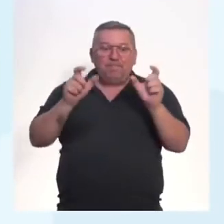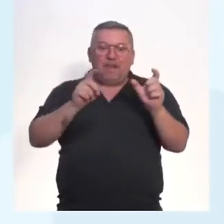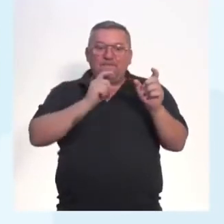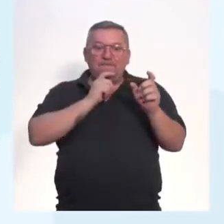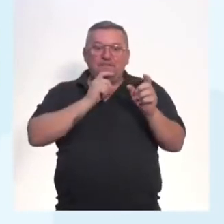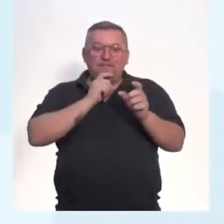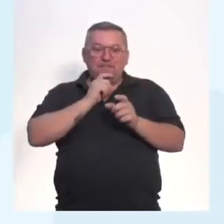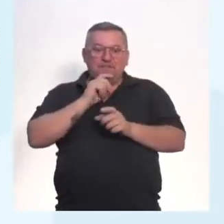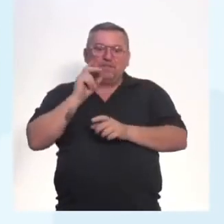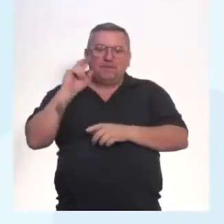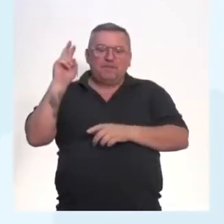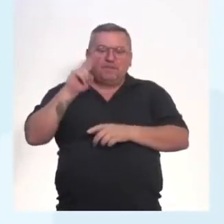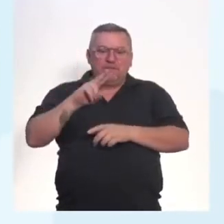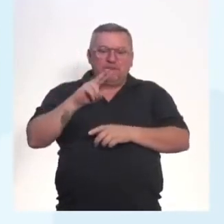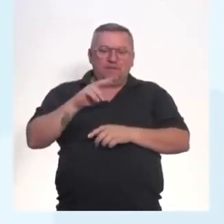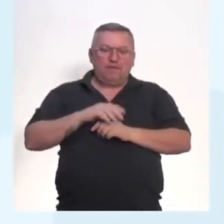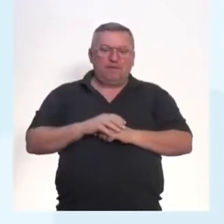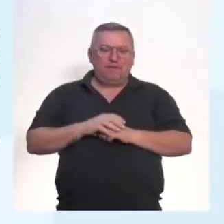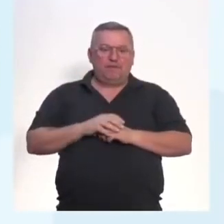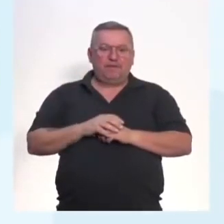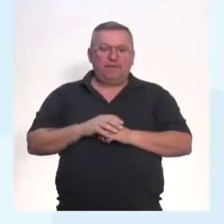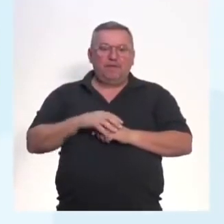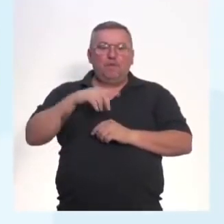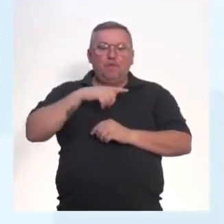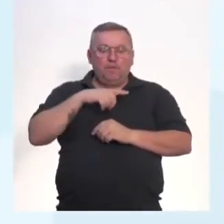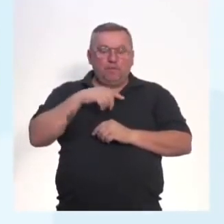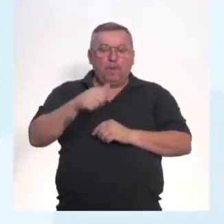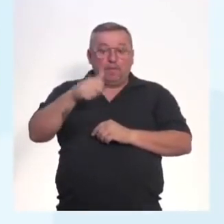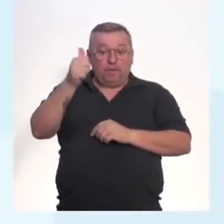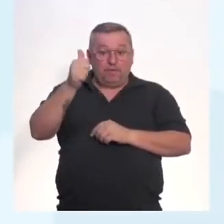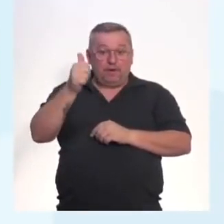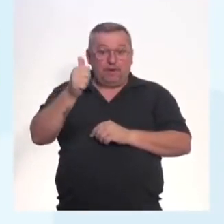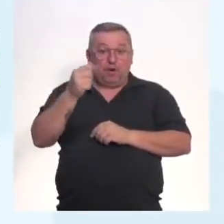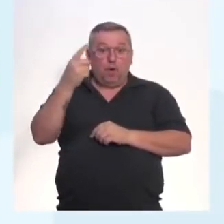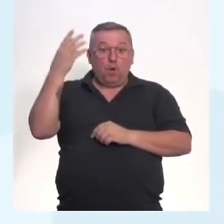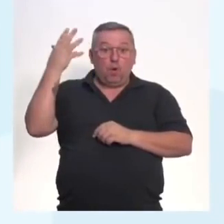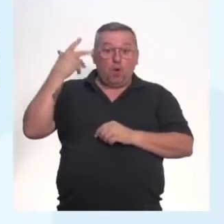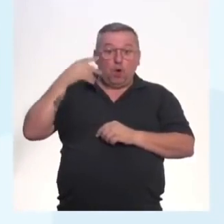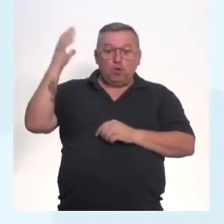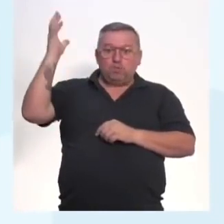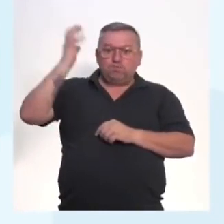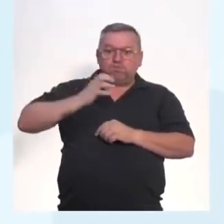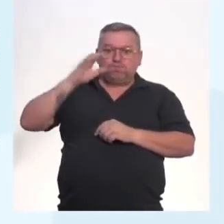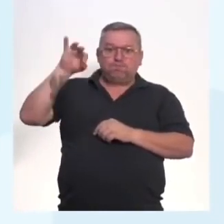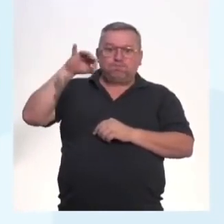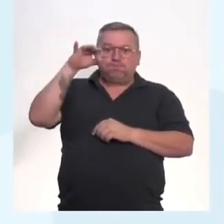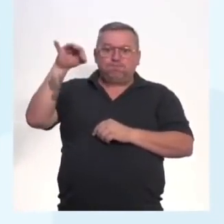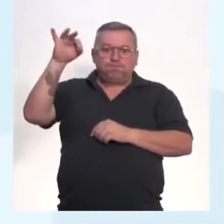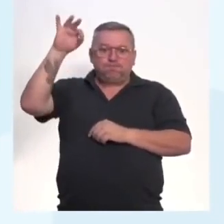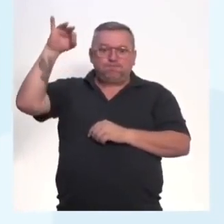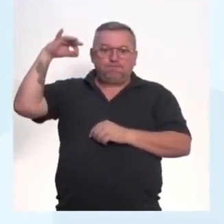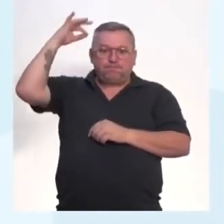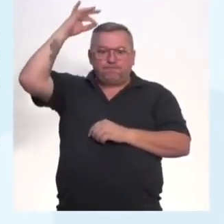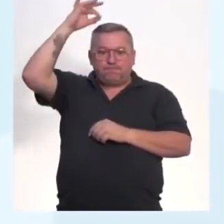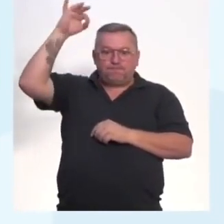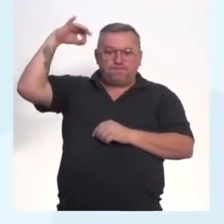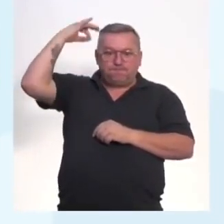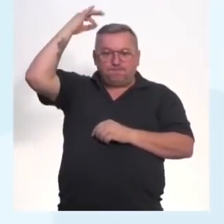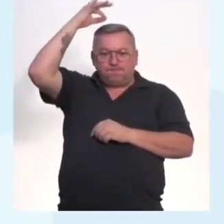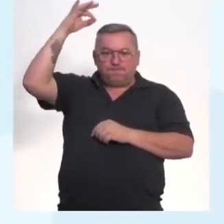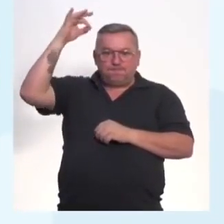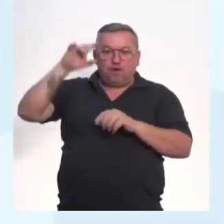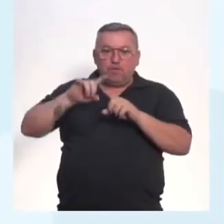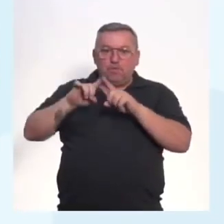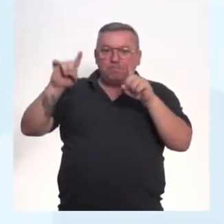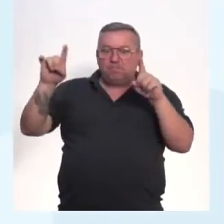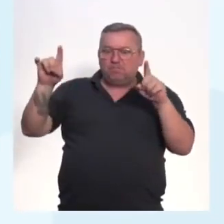então às vezes para vocês não dá para ver tão bem. Mas temos a primeira parte lá. Um leão ficou com raiva de um mosquito que não parava de zumbir ao redor de sua